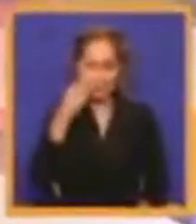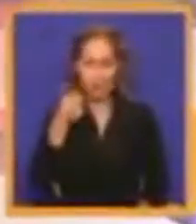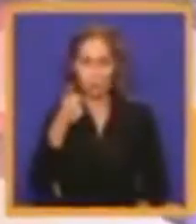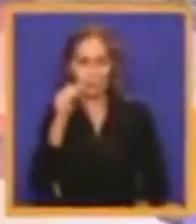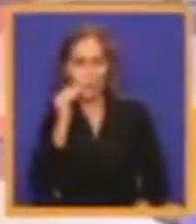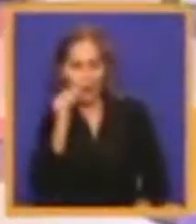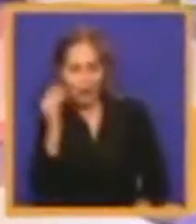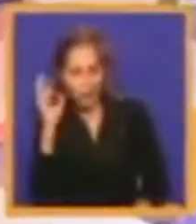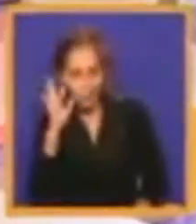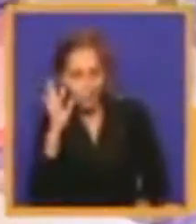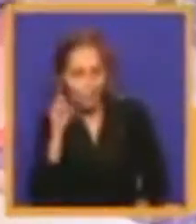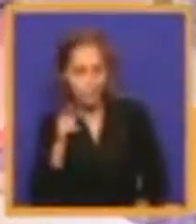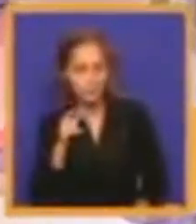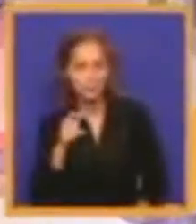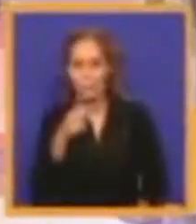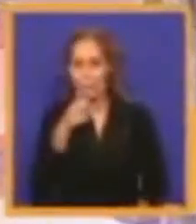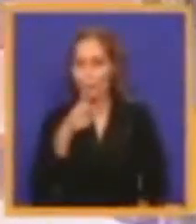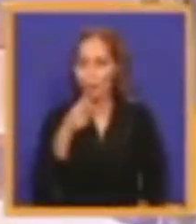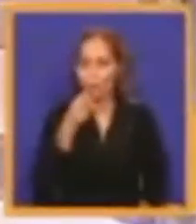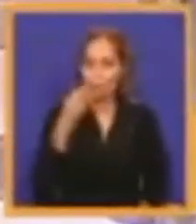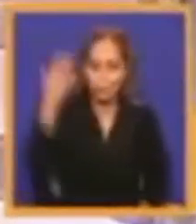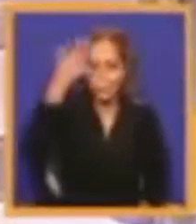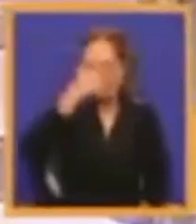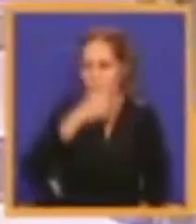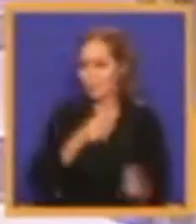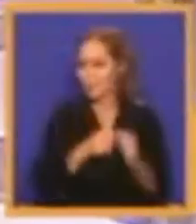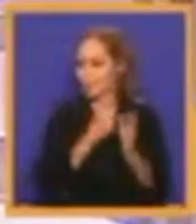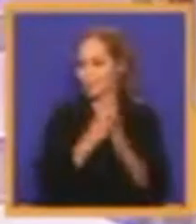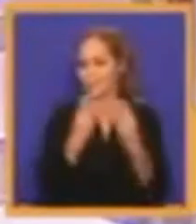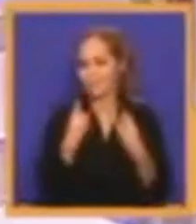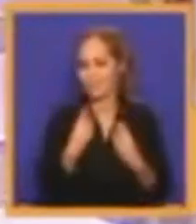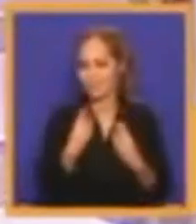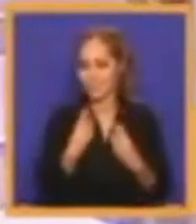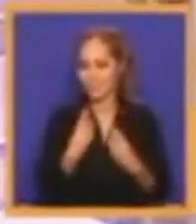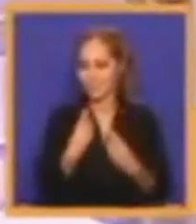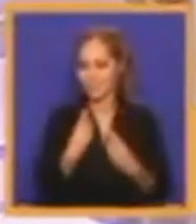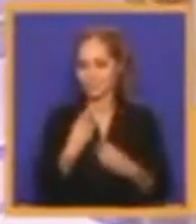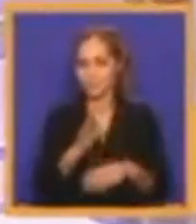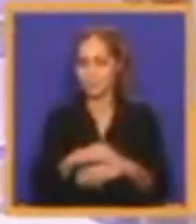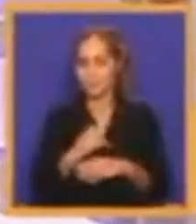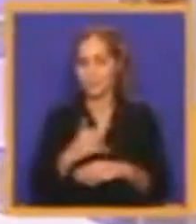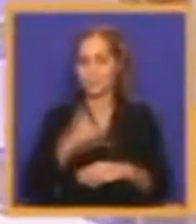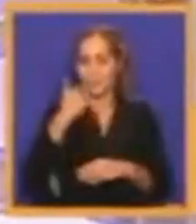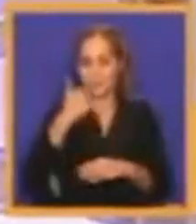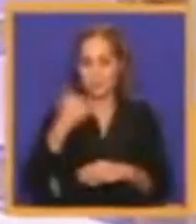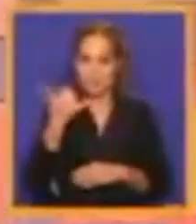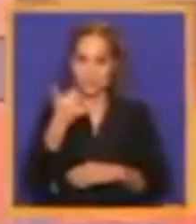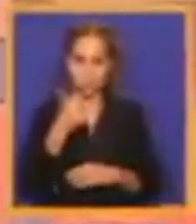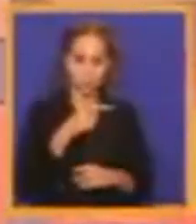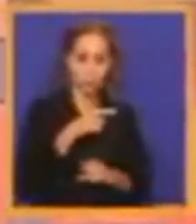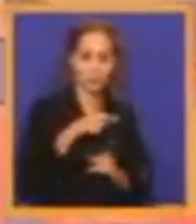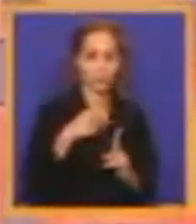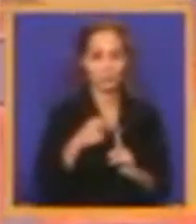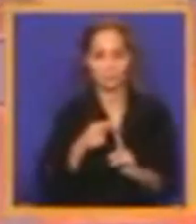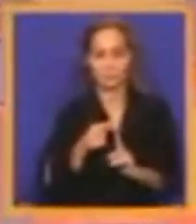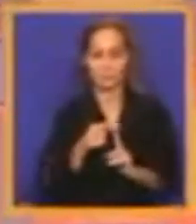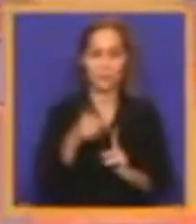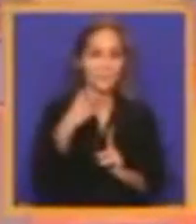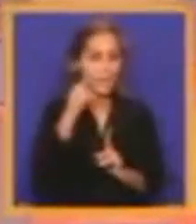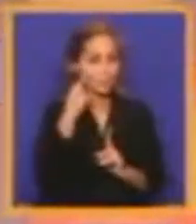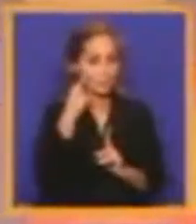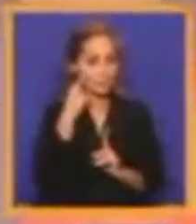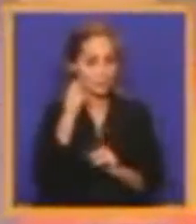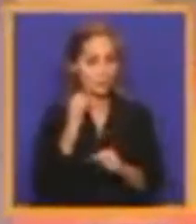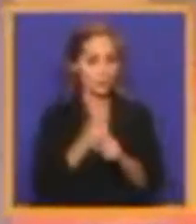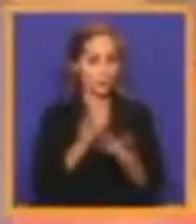tudo. Portanto, isto vai bom ser jantar, tudo bom. Bom jantar, etc. Portanto, logo a seguir, em segundo lugar, estão... Ah, mas reparem, ainda há